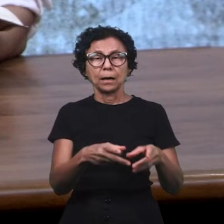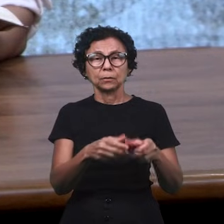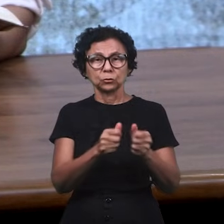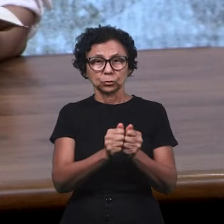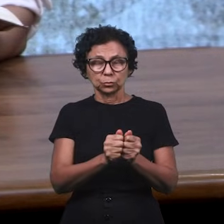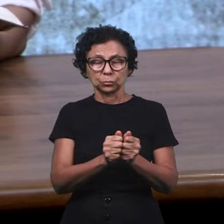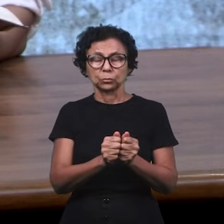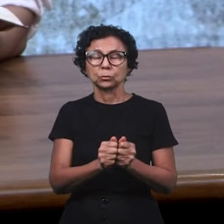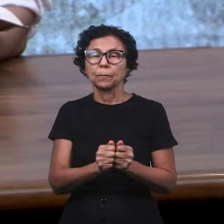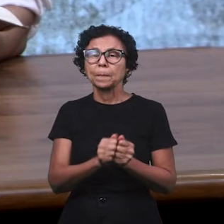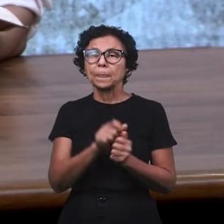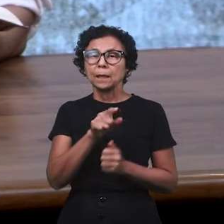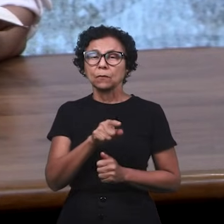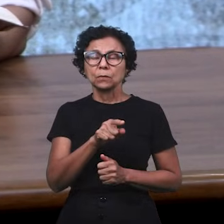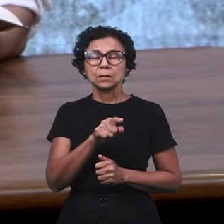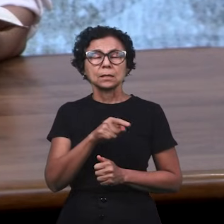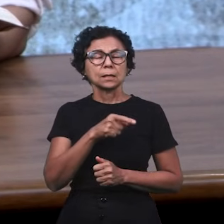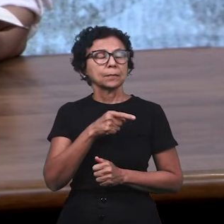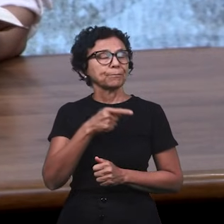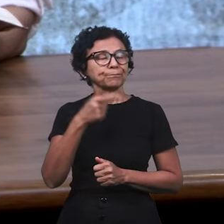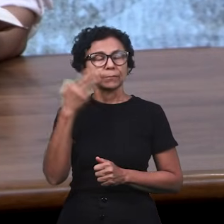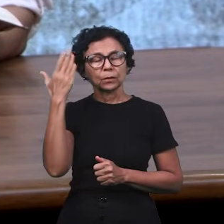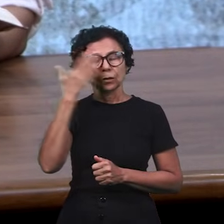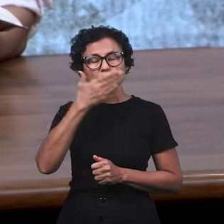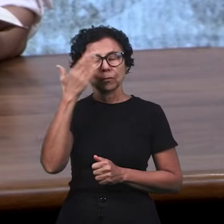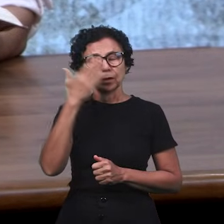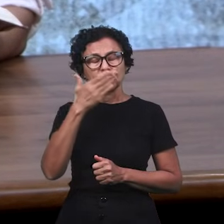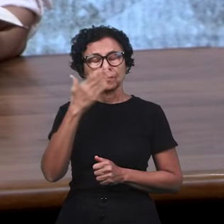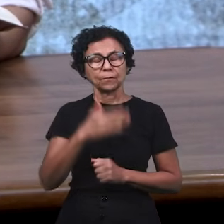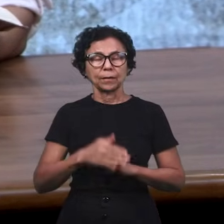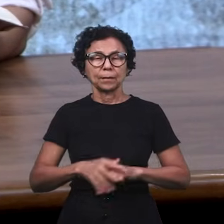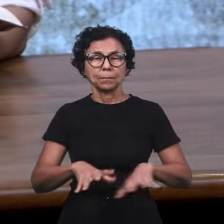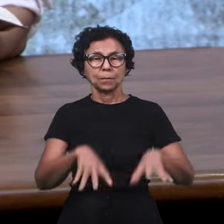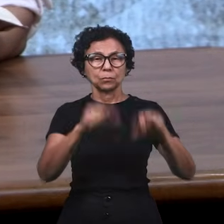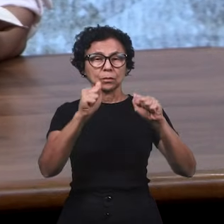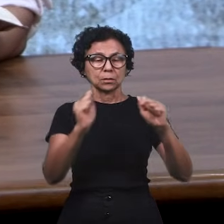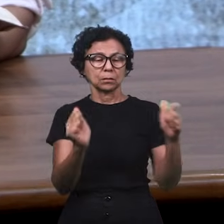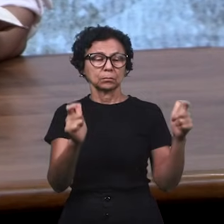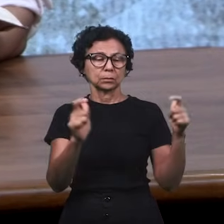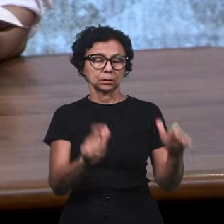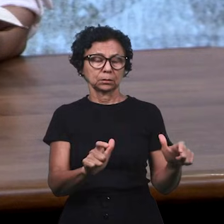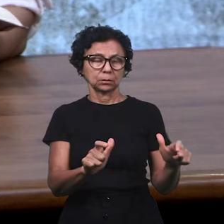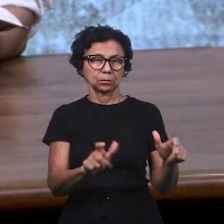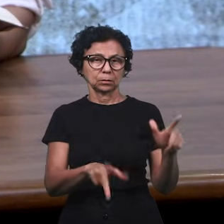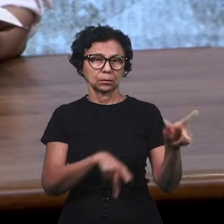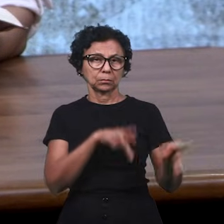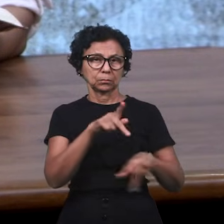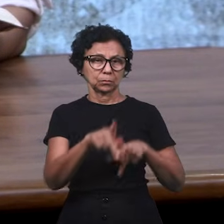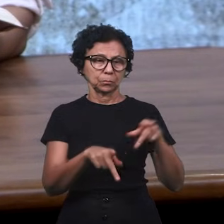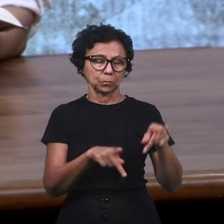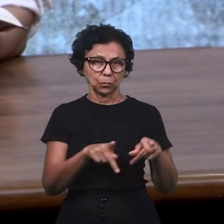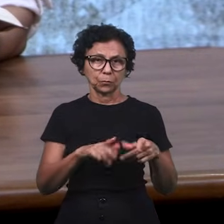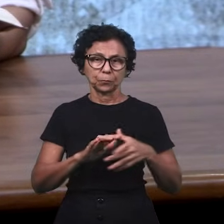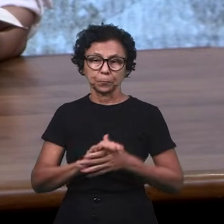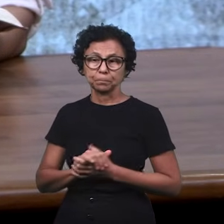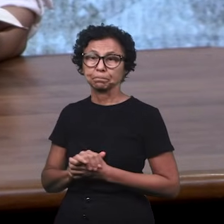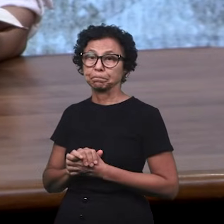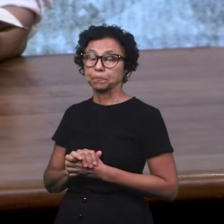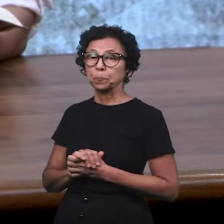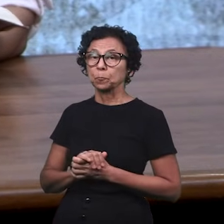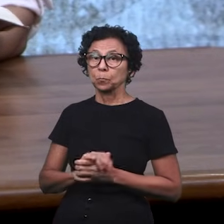hei de trazer sobre este lugar e sobre os seus habitantes. E voltaram com